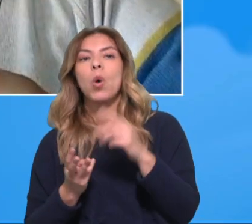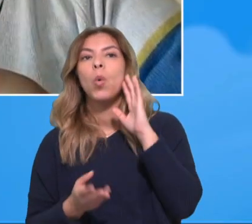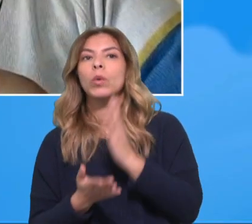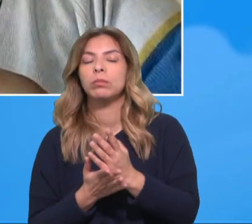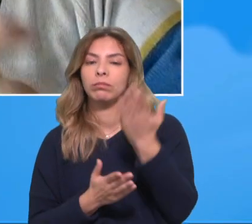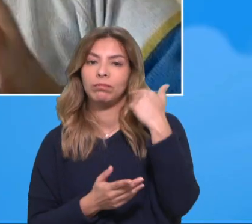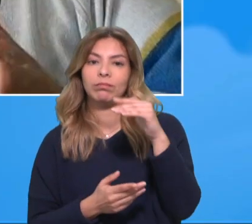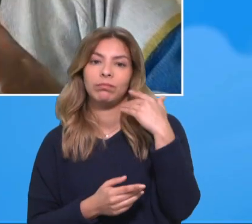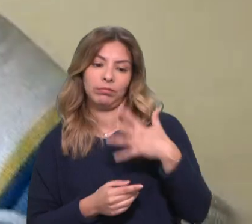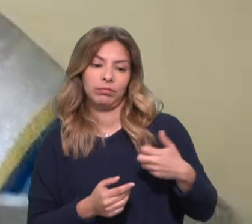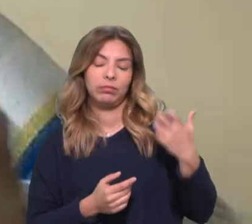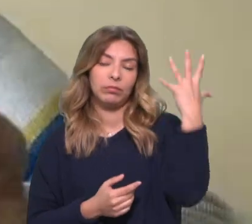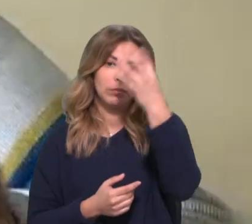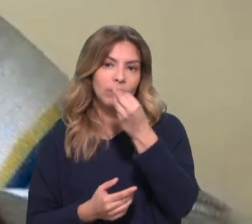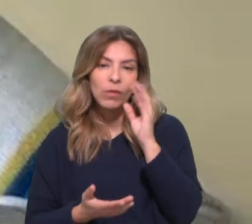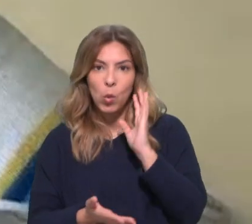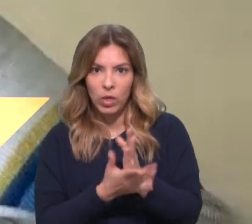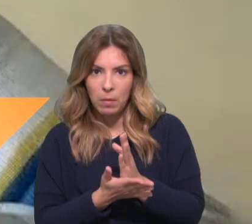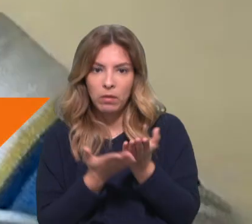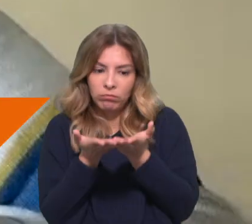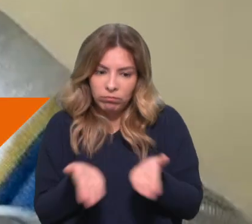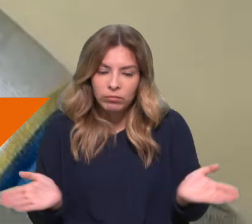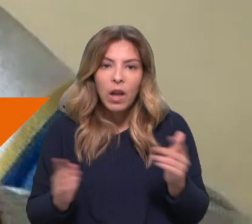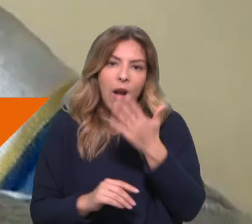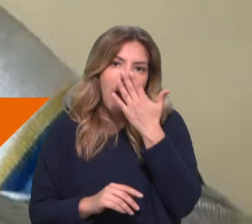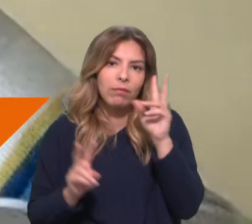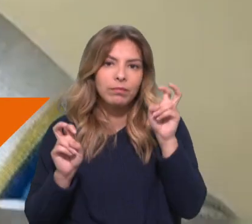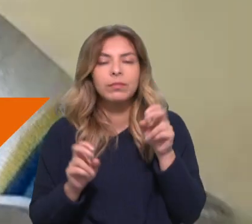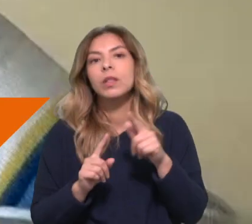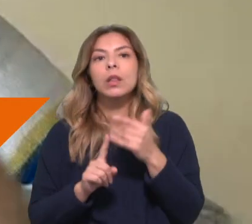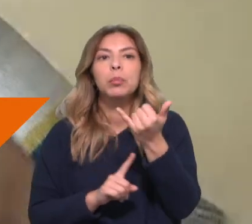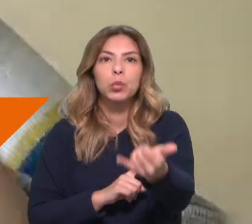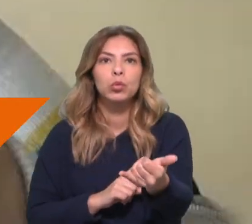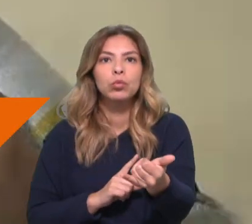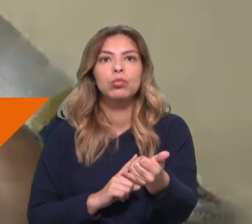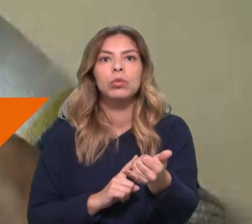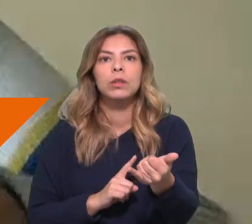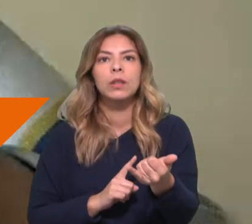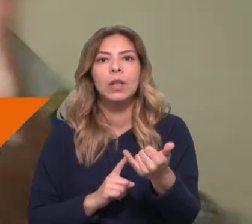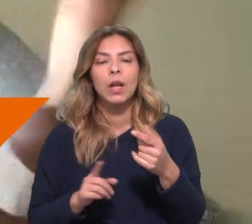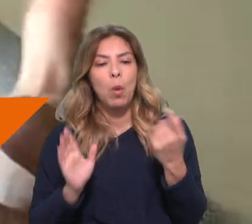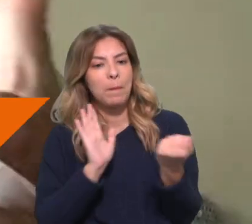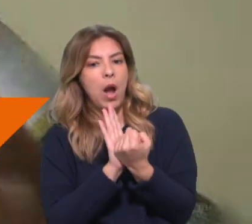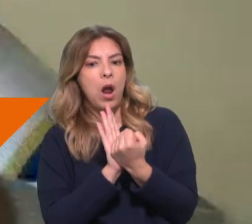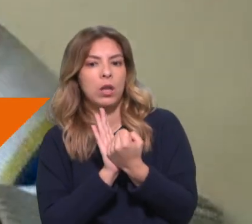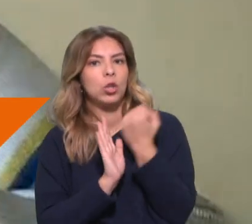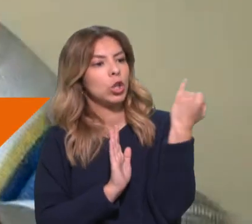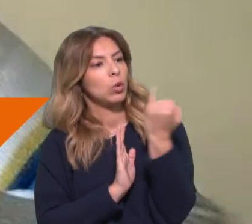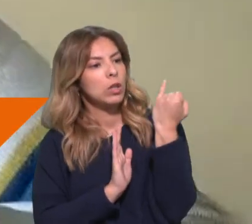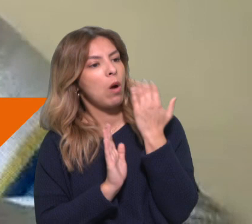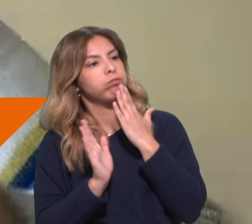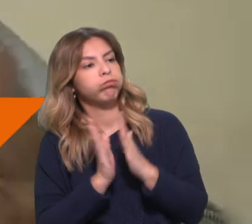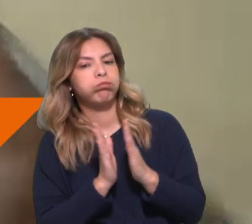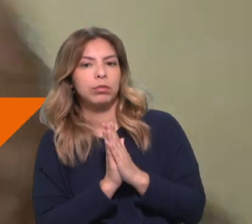é em que celebramos e recriamos o momento da última ceia, o momento marcante que é a instituição da Eucaristia, em